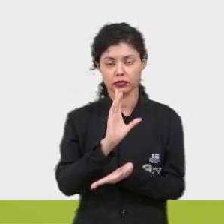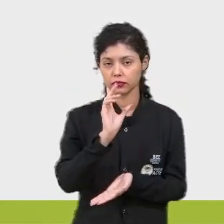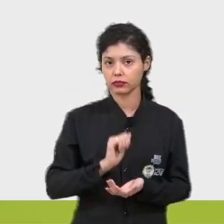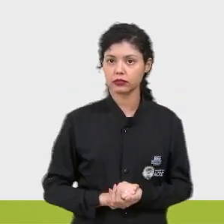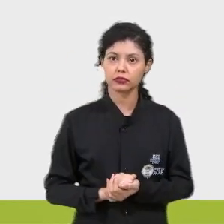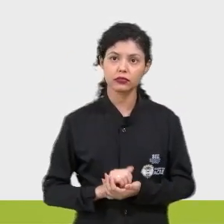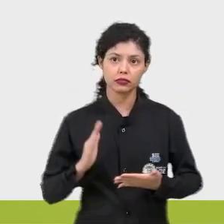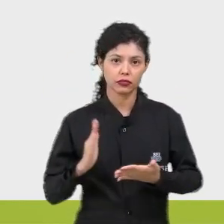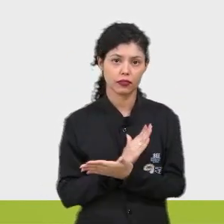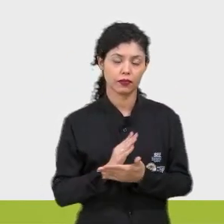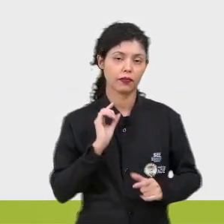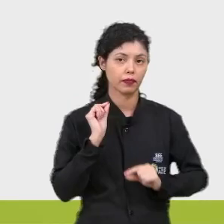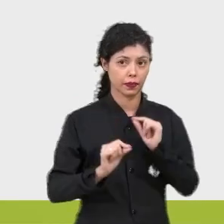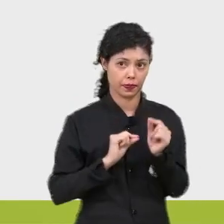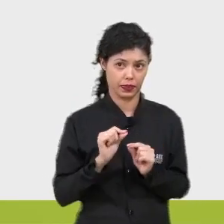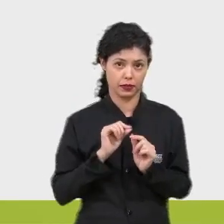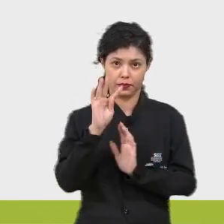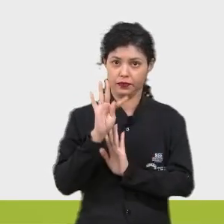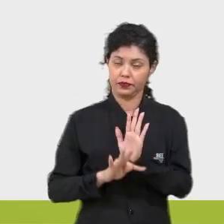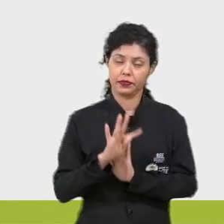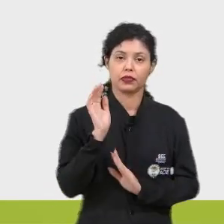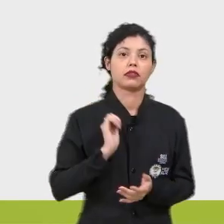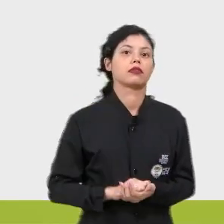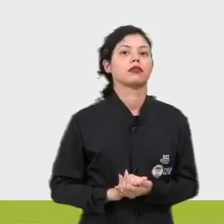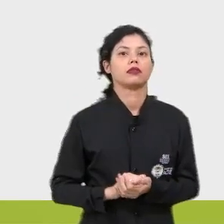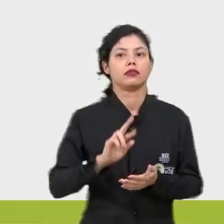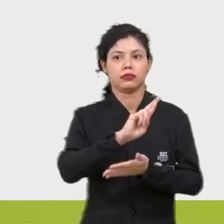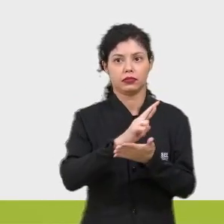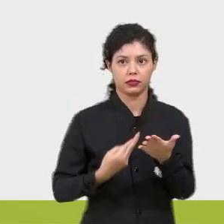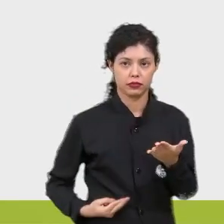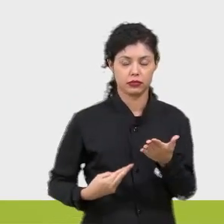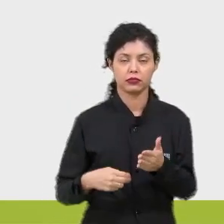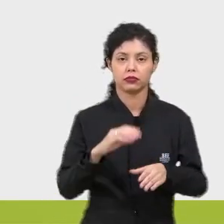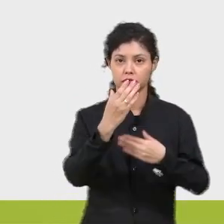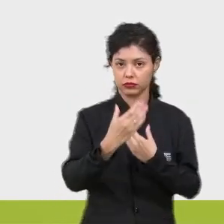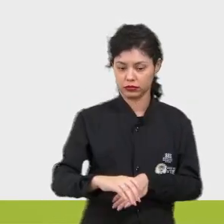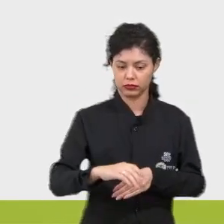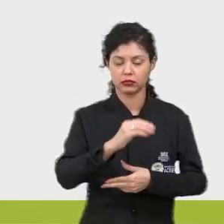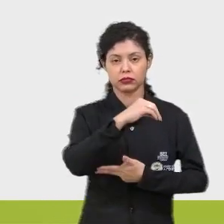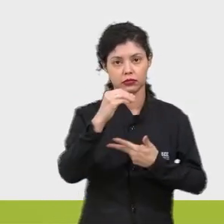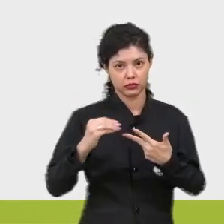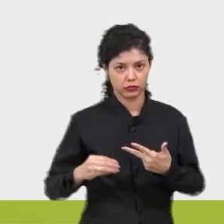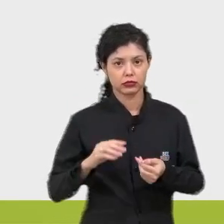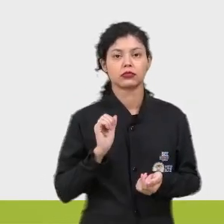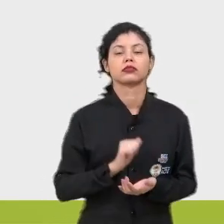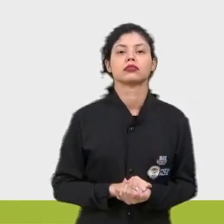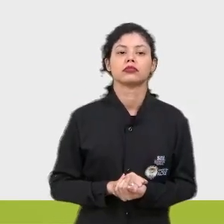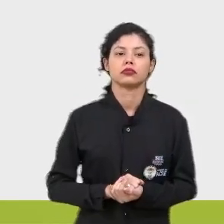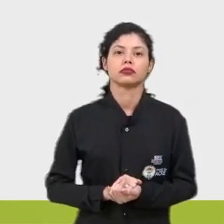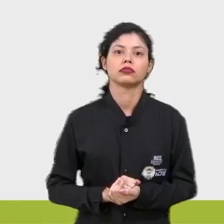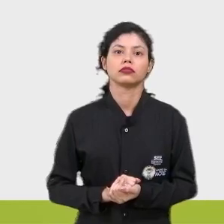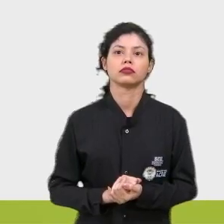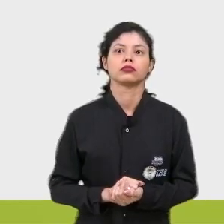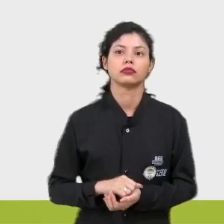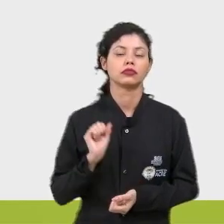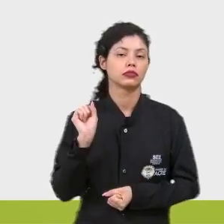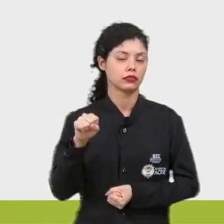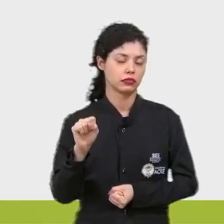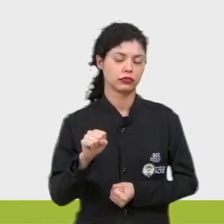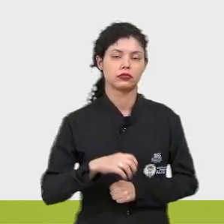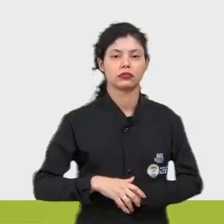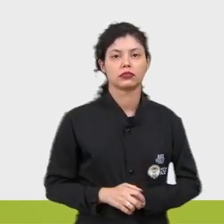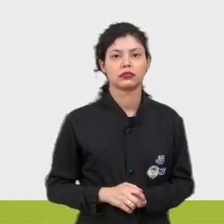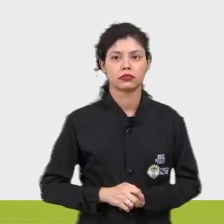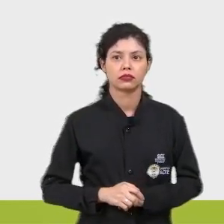argumentação. Professor, esse é o tipo da redação do vestibular, da redação do Enem, da redação acadêmica?